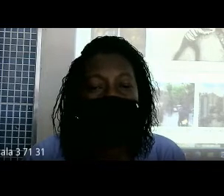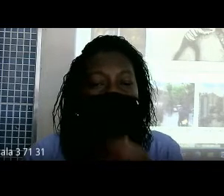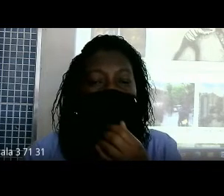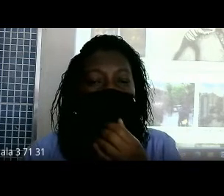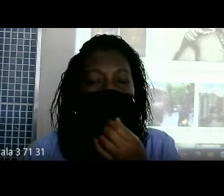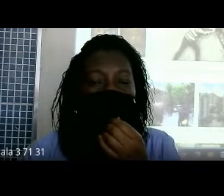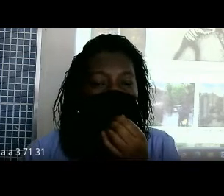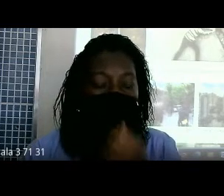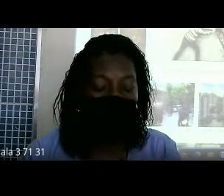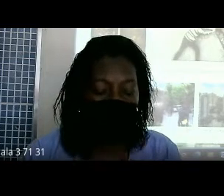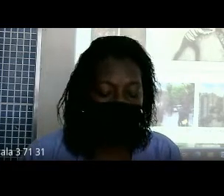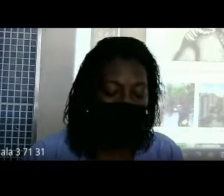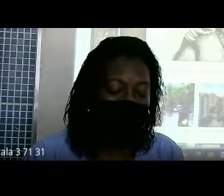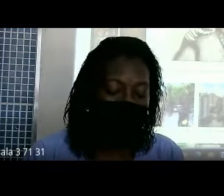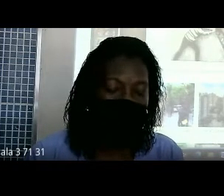Esse aqui é do